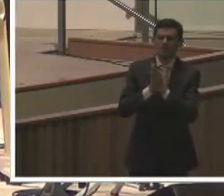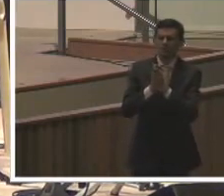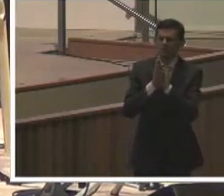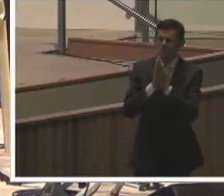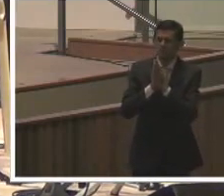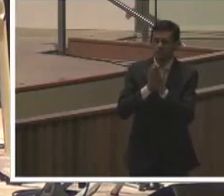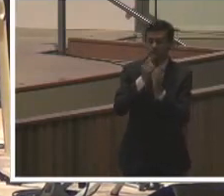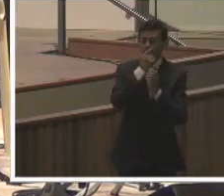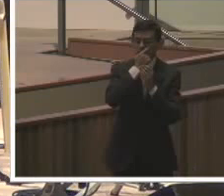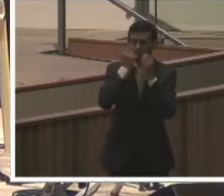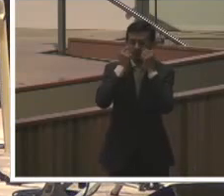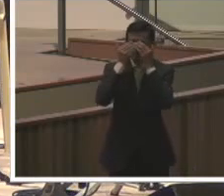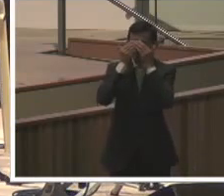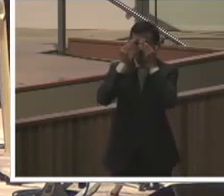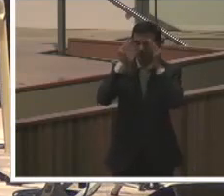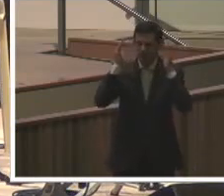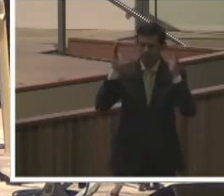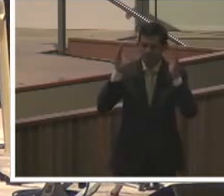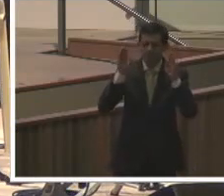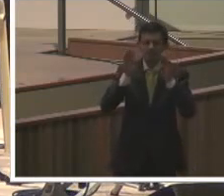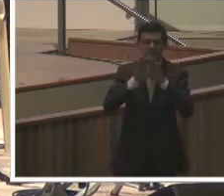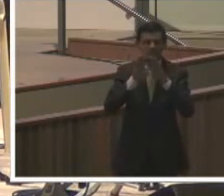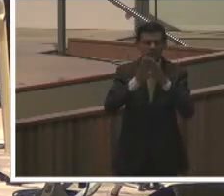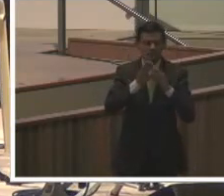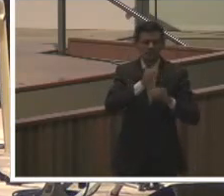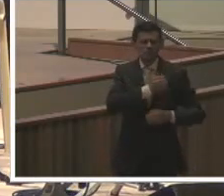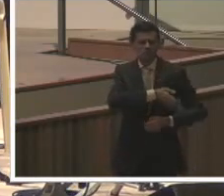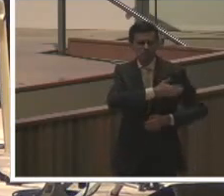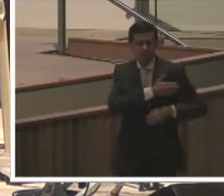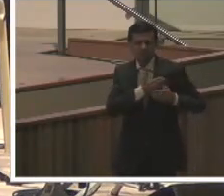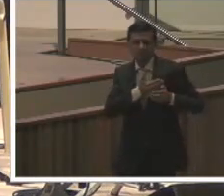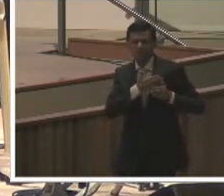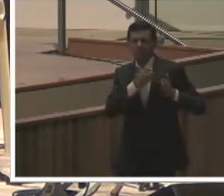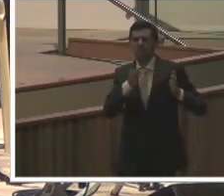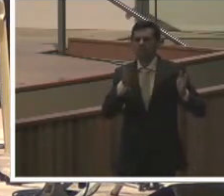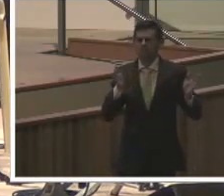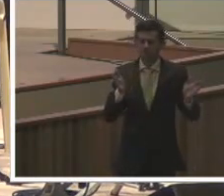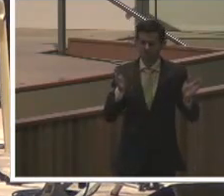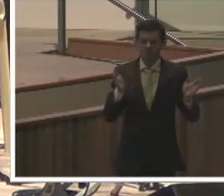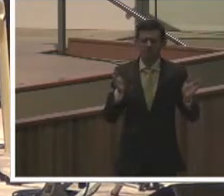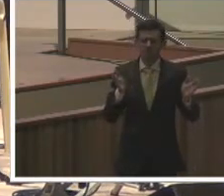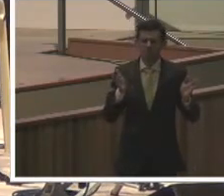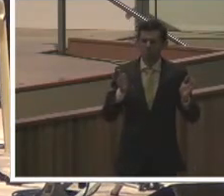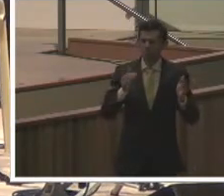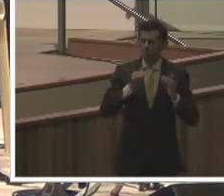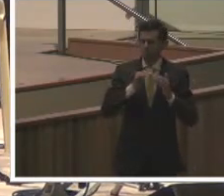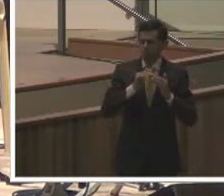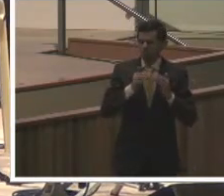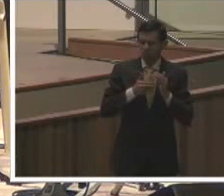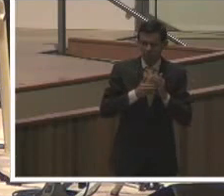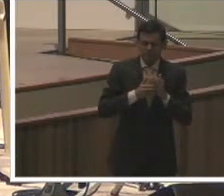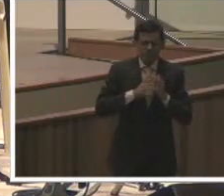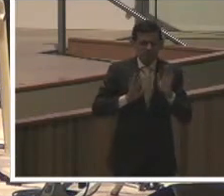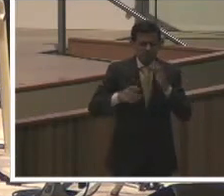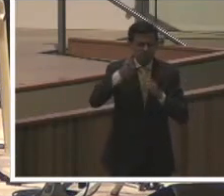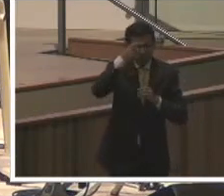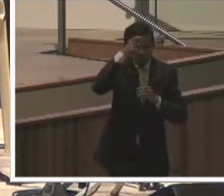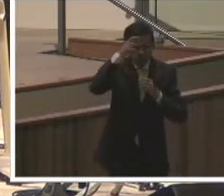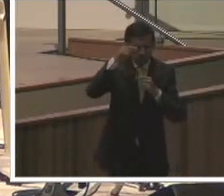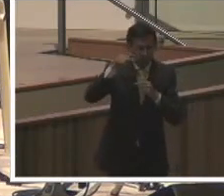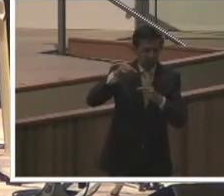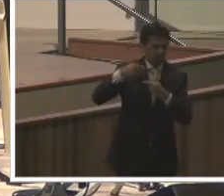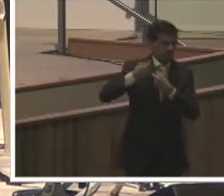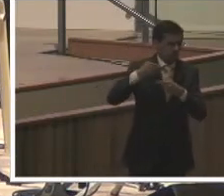nossos olhos espirituais, os nossos ouvidos espirituais. Que toda venda que o inimigo possa